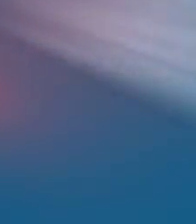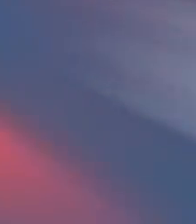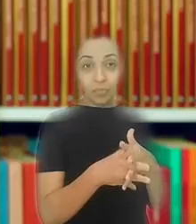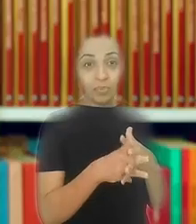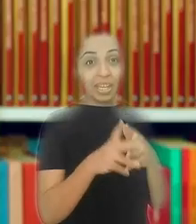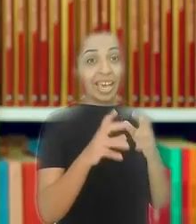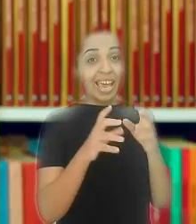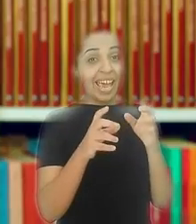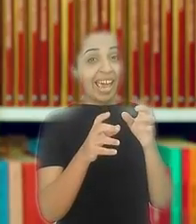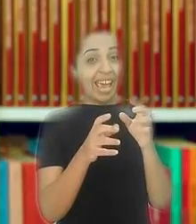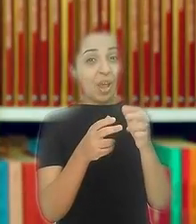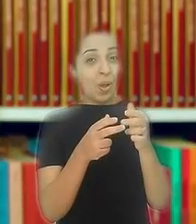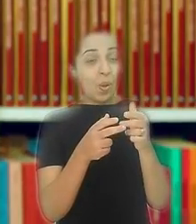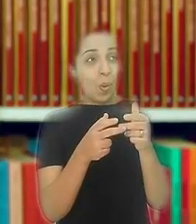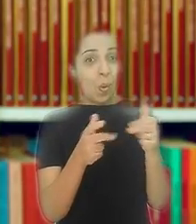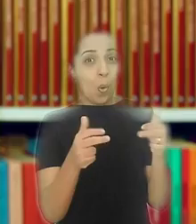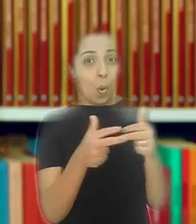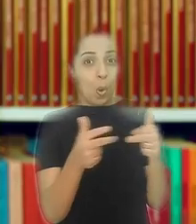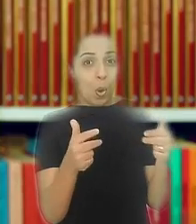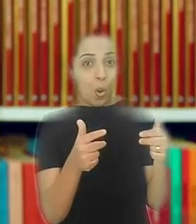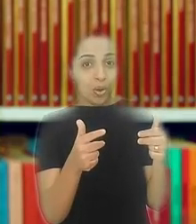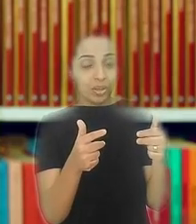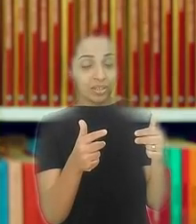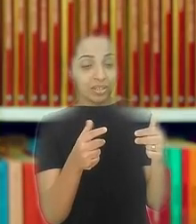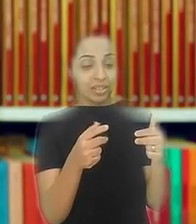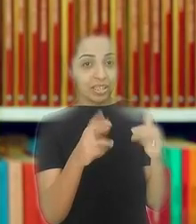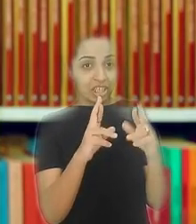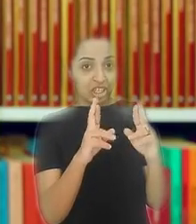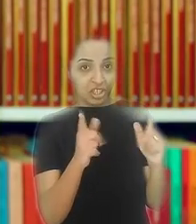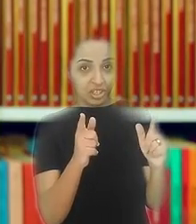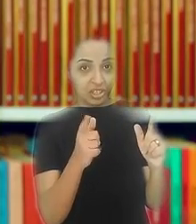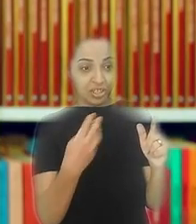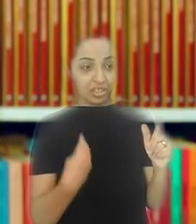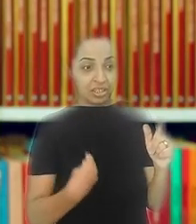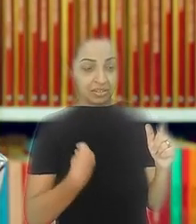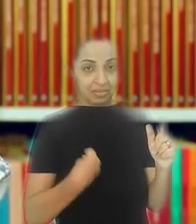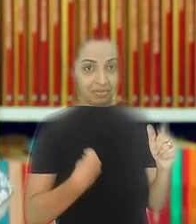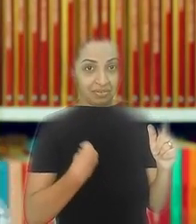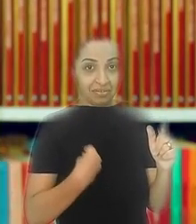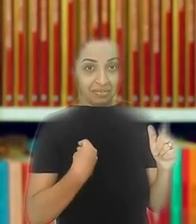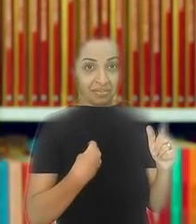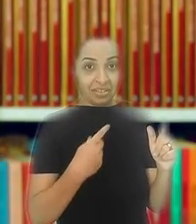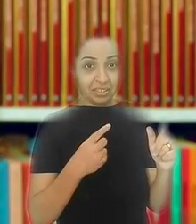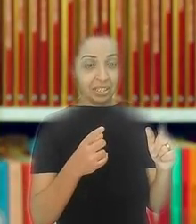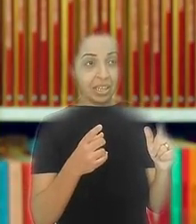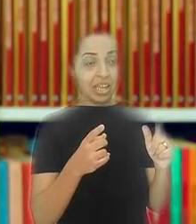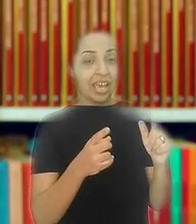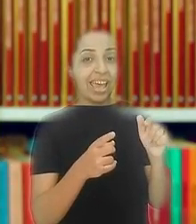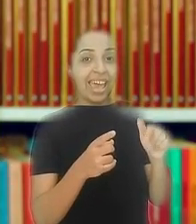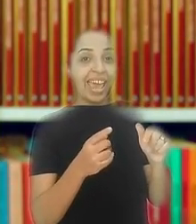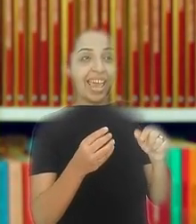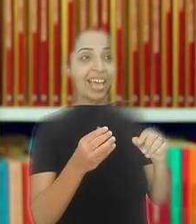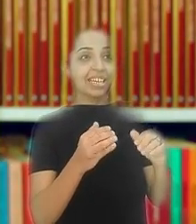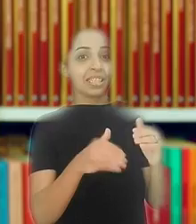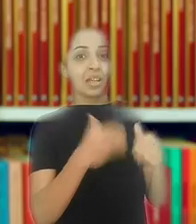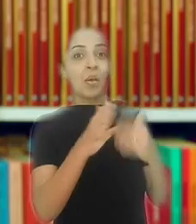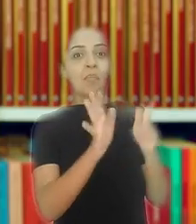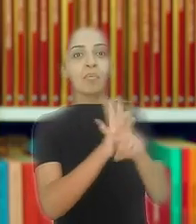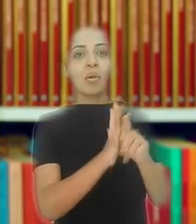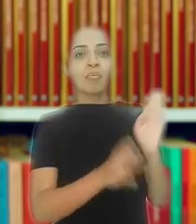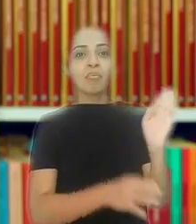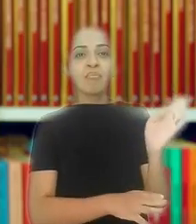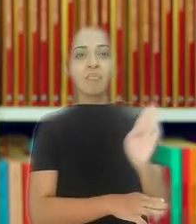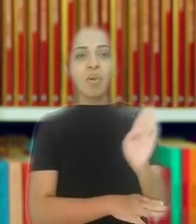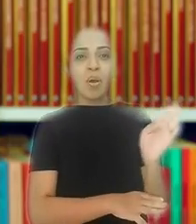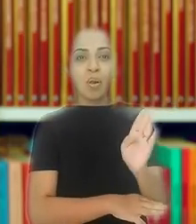e esses seres estranhos que vão compondo essa narrativa eles vão criando meio que hierarquia biológica e